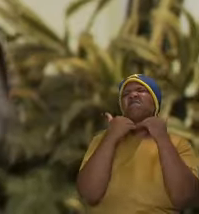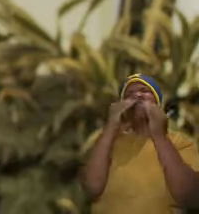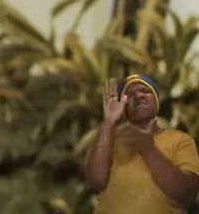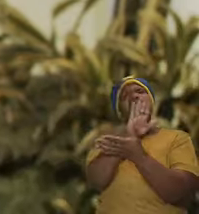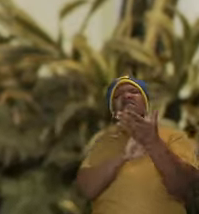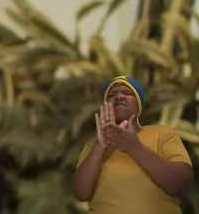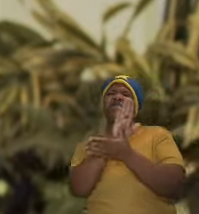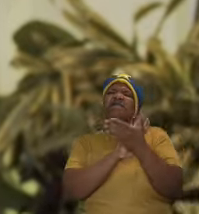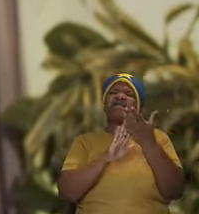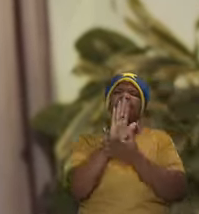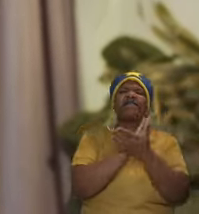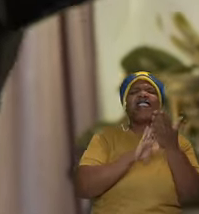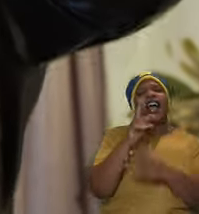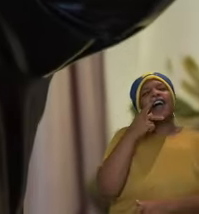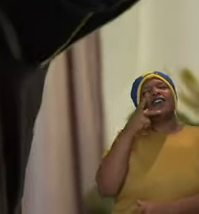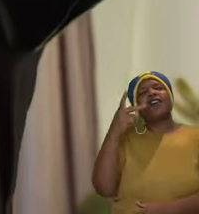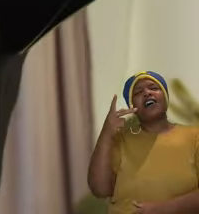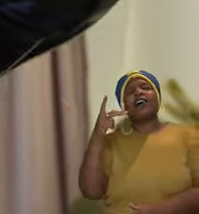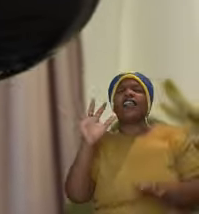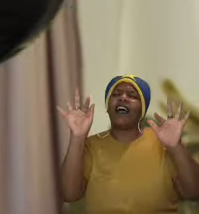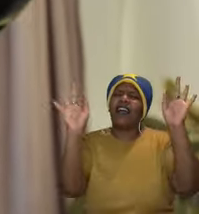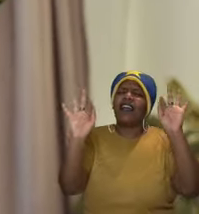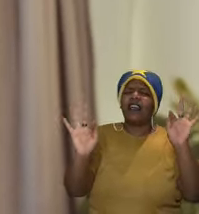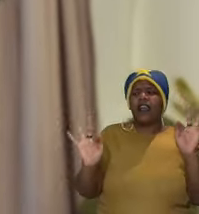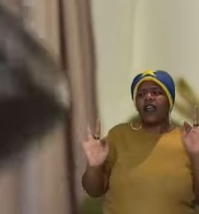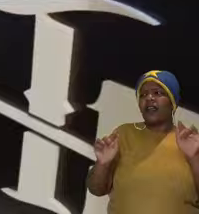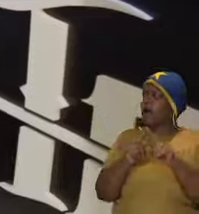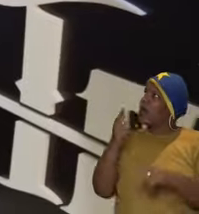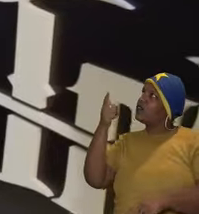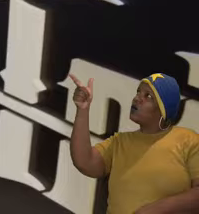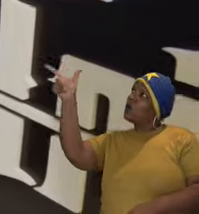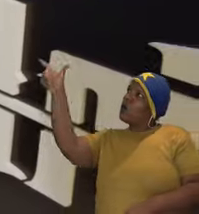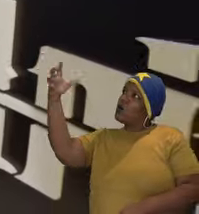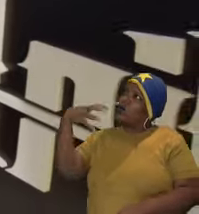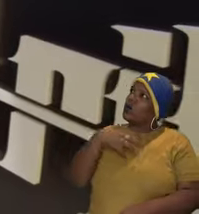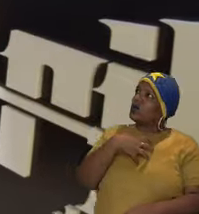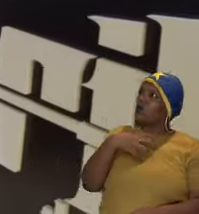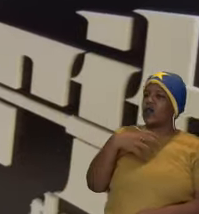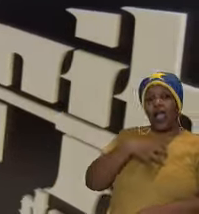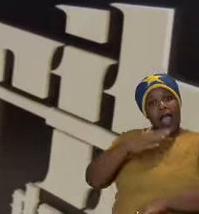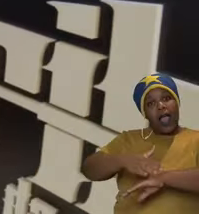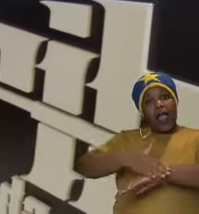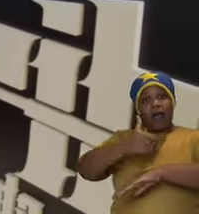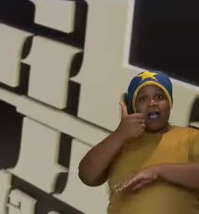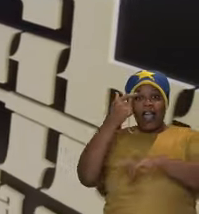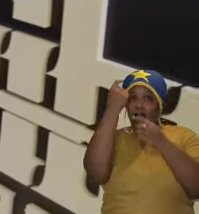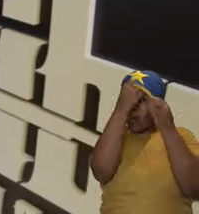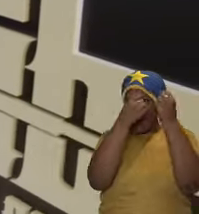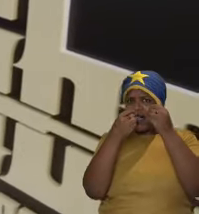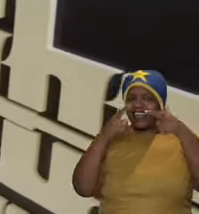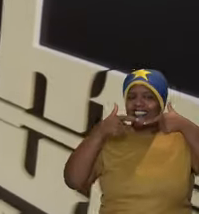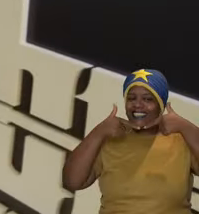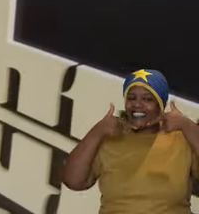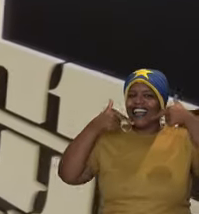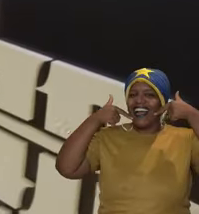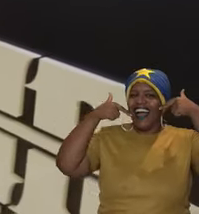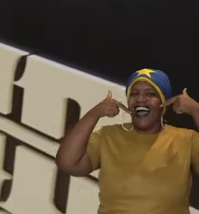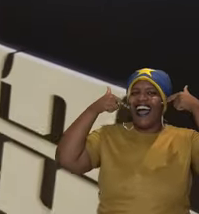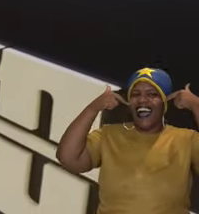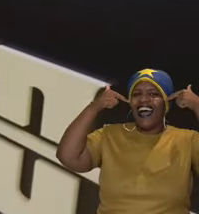nada. Descreve ser feliz, mas com outro gosto. A melhor maquiagem, o sorriso no